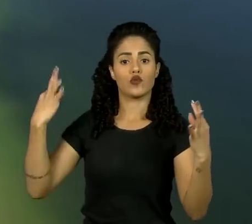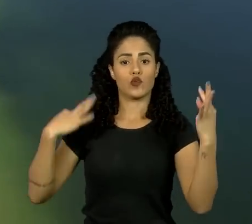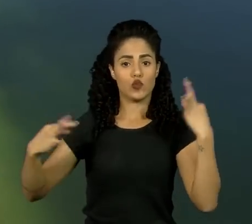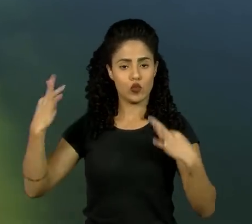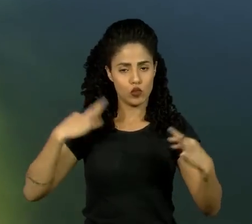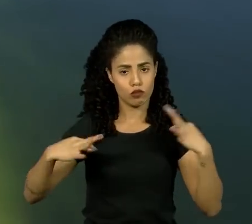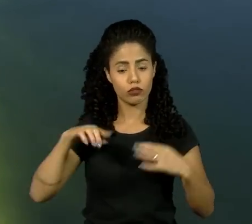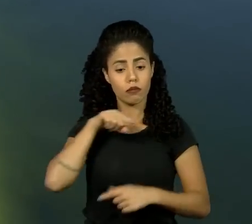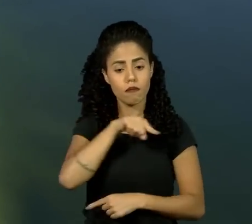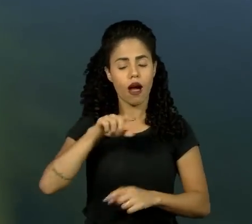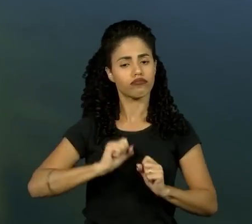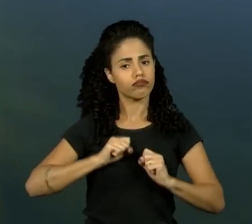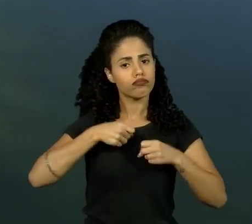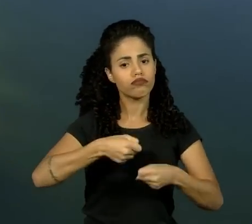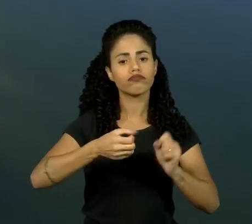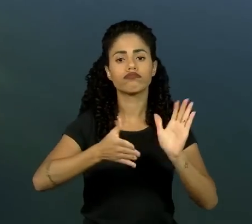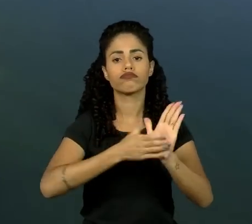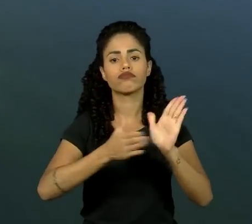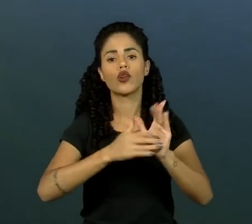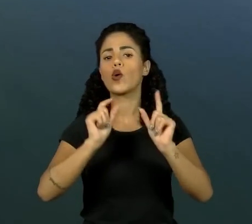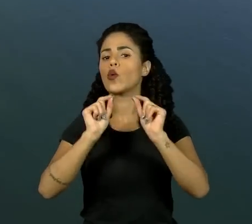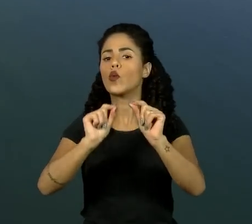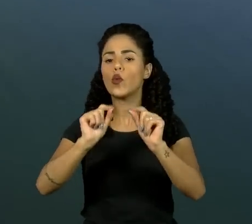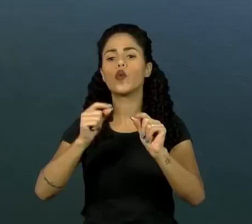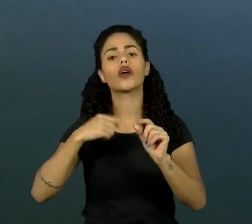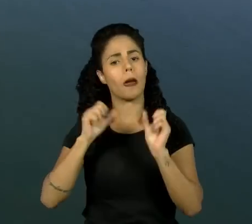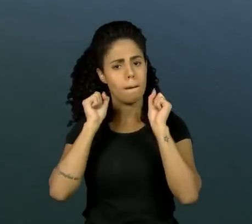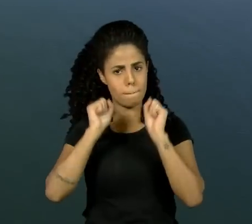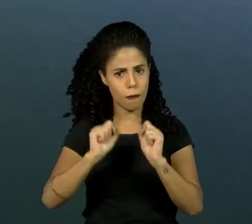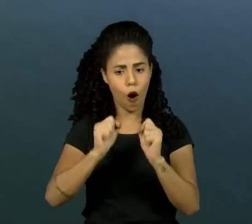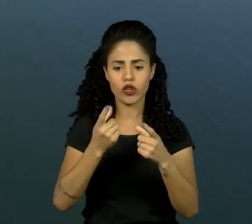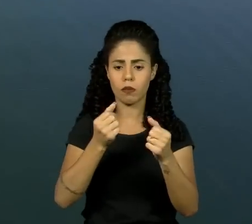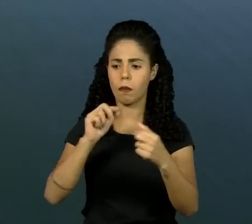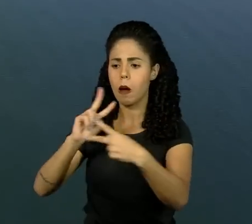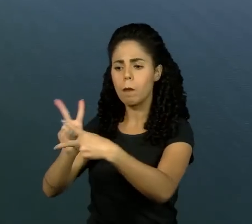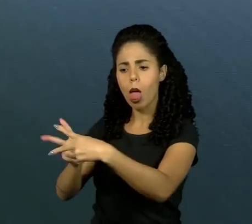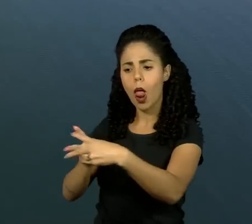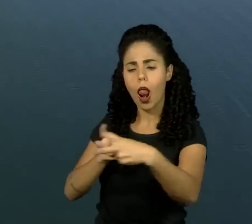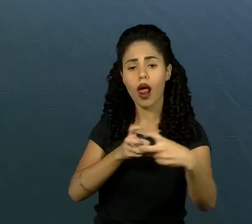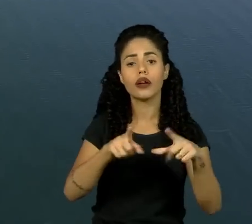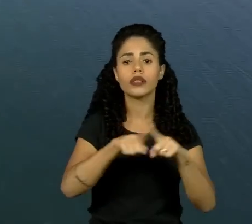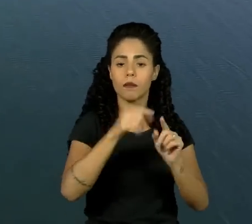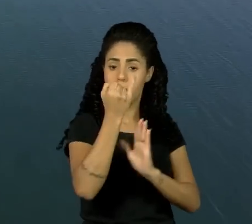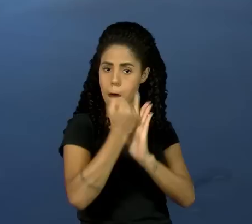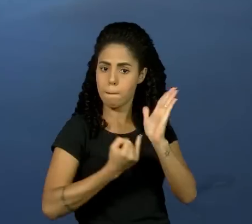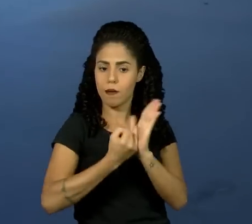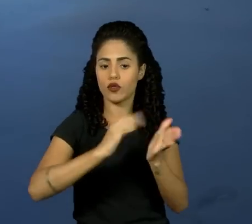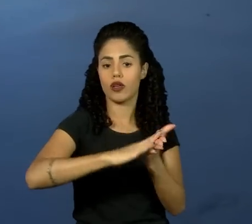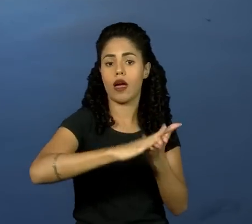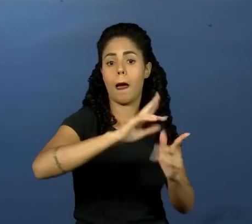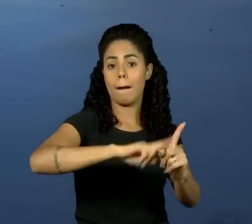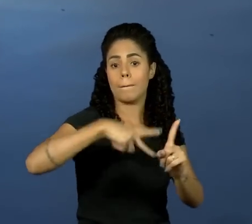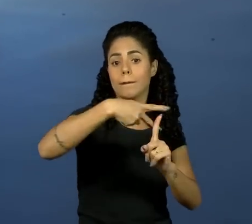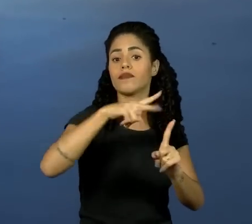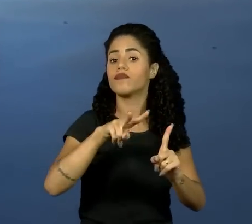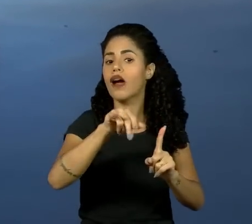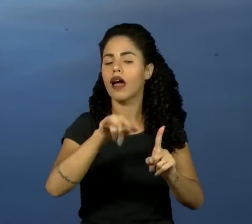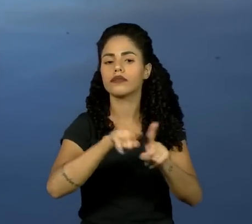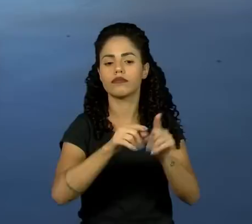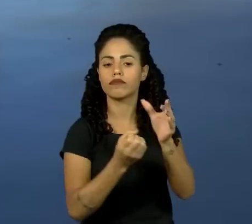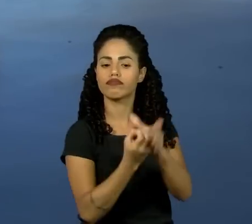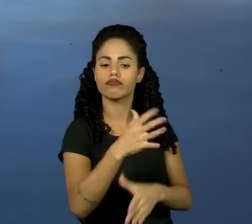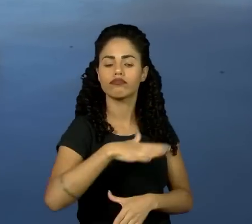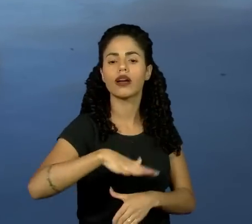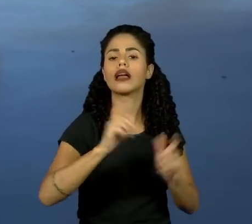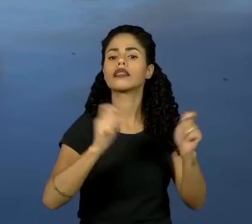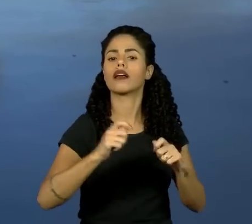Os defensores da proposta alegam que a medida vai aumentar a arrecadação de imposto pelo governo e estimular a criação de